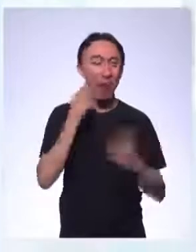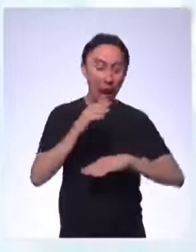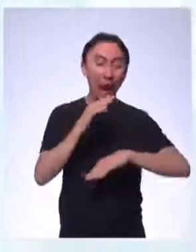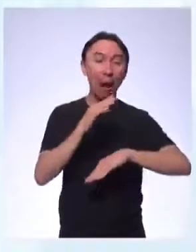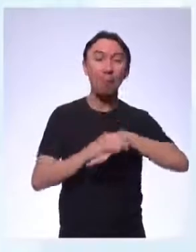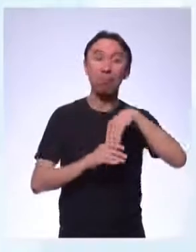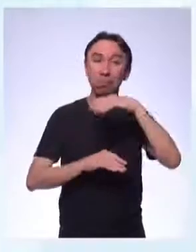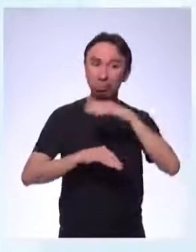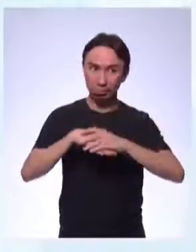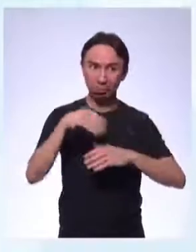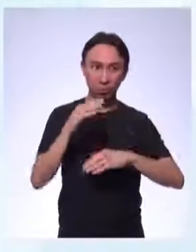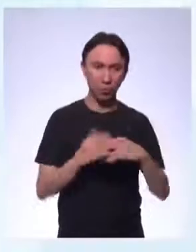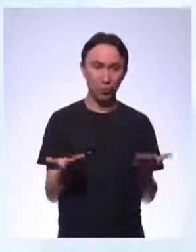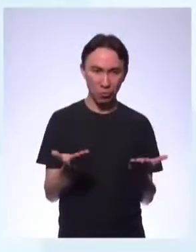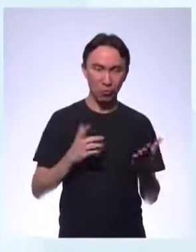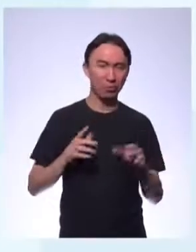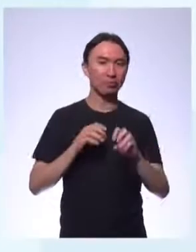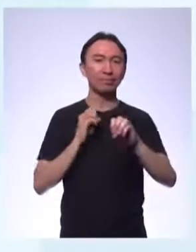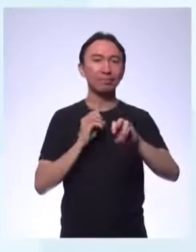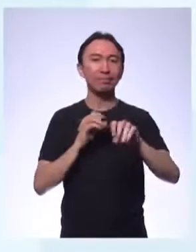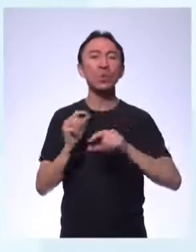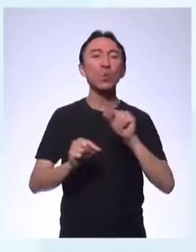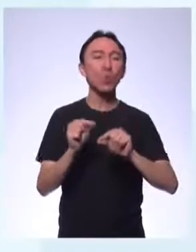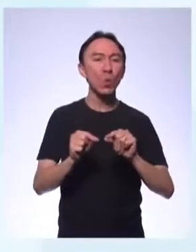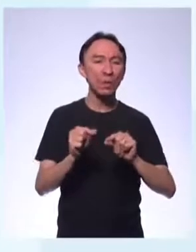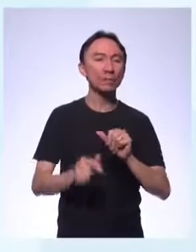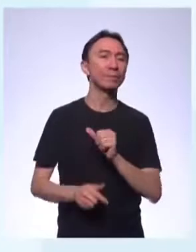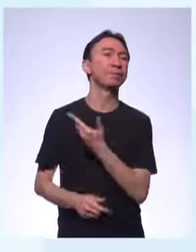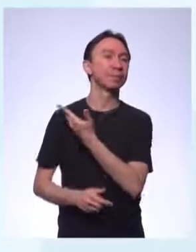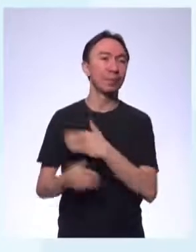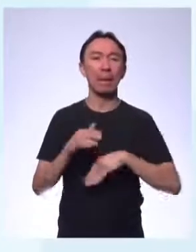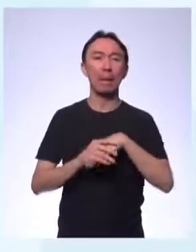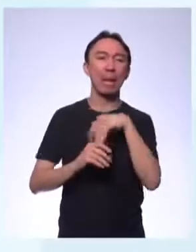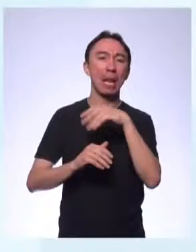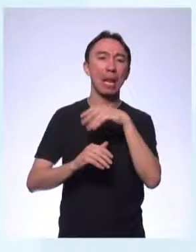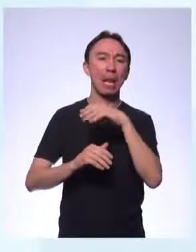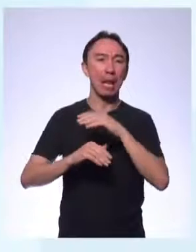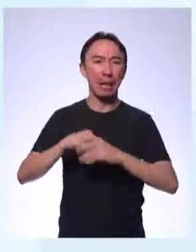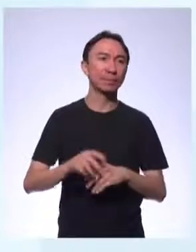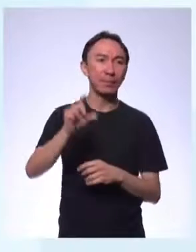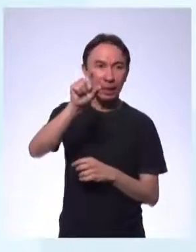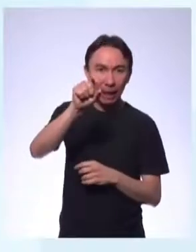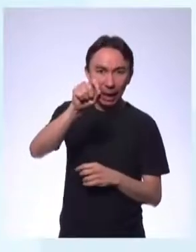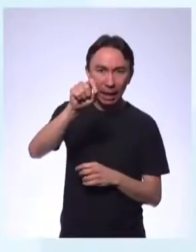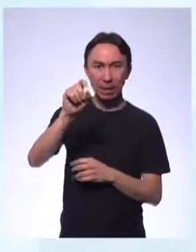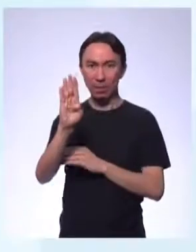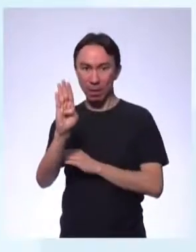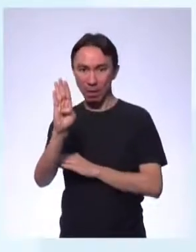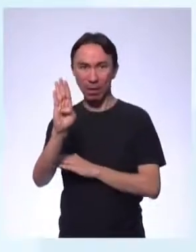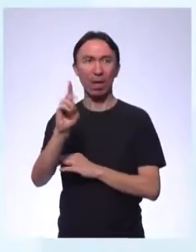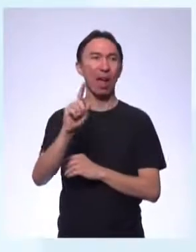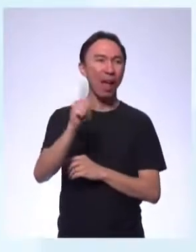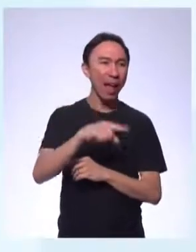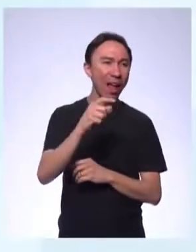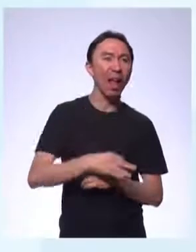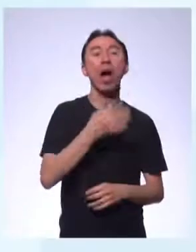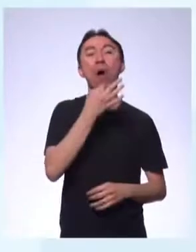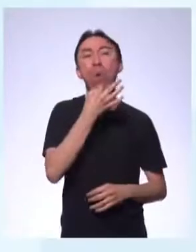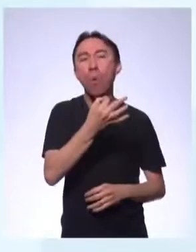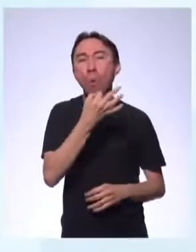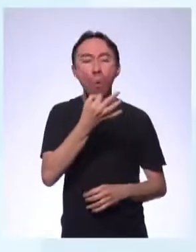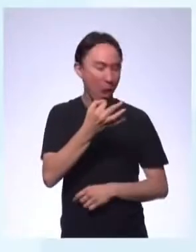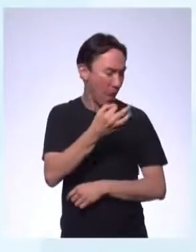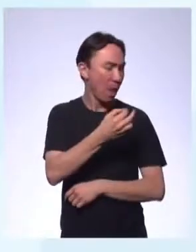habilidades que serão trabalhadas nessa aula. Tá? Então a gente tem aí a habilidade 10B, que é argumentar sobre a importância